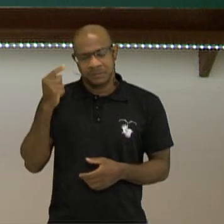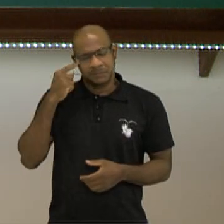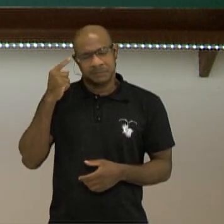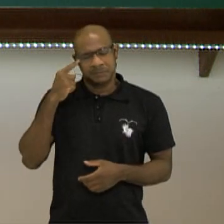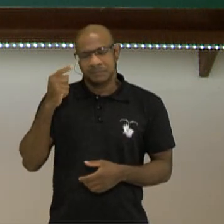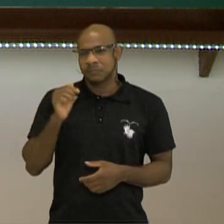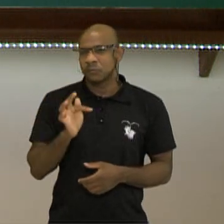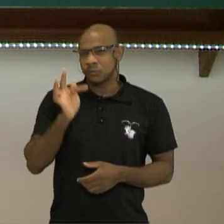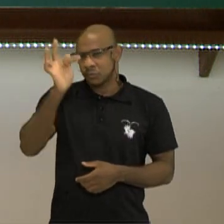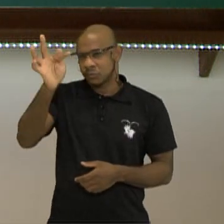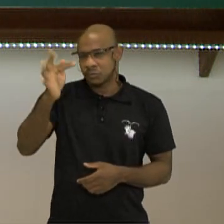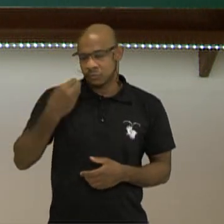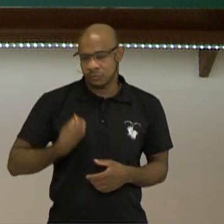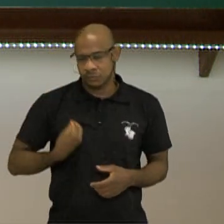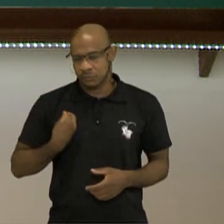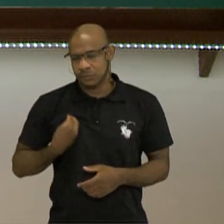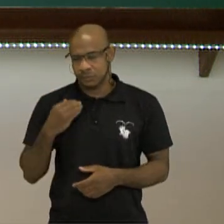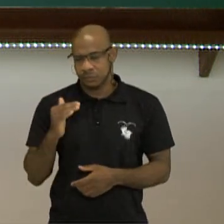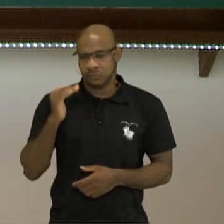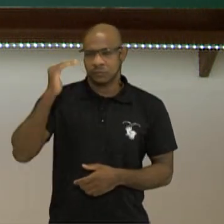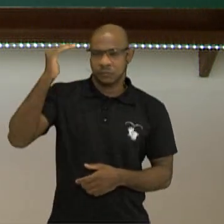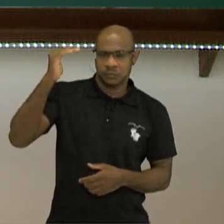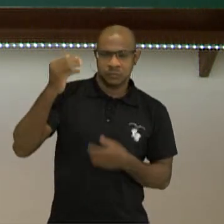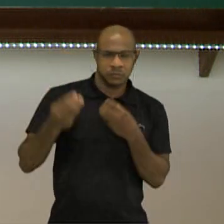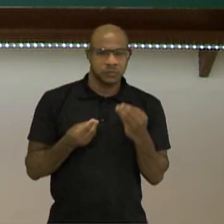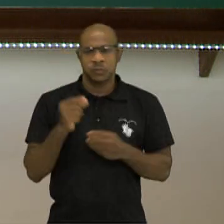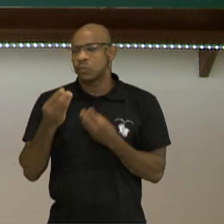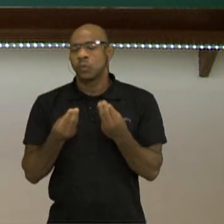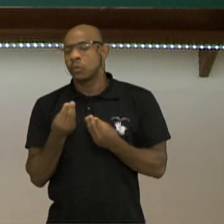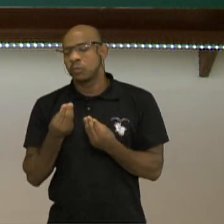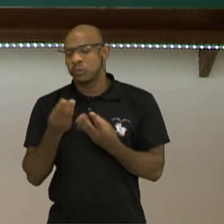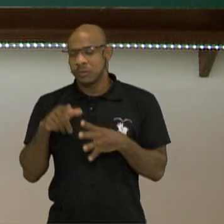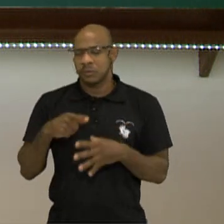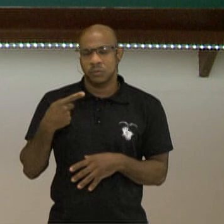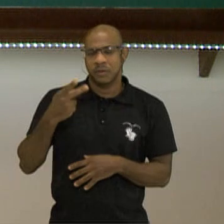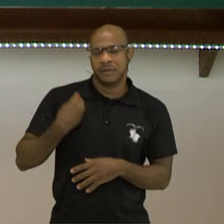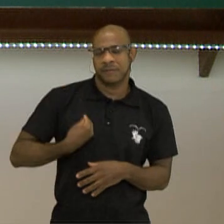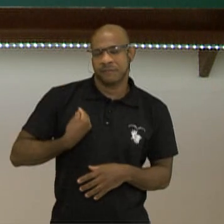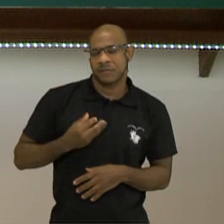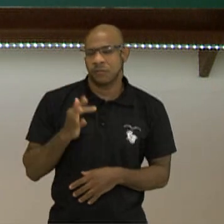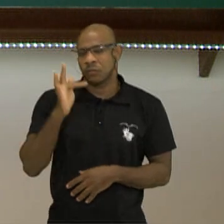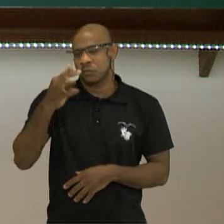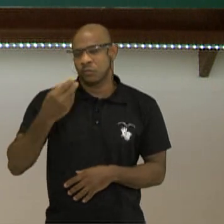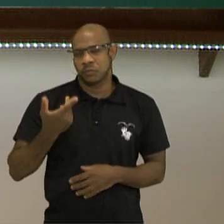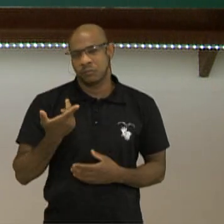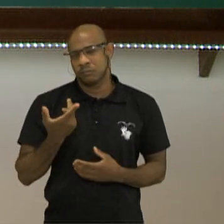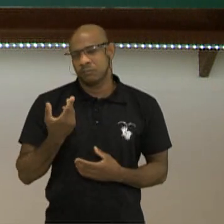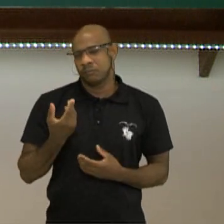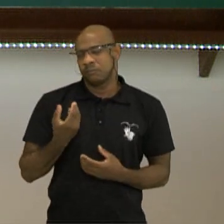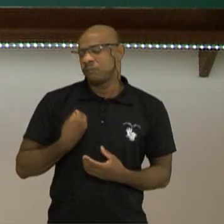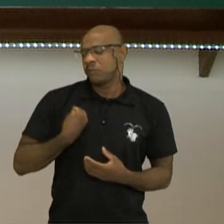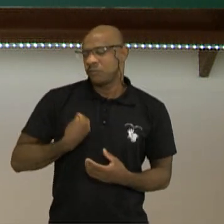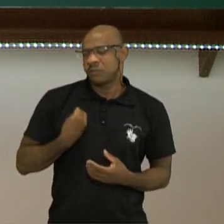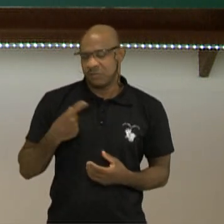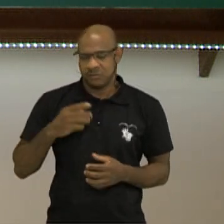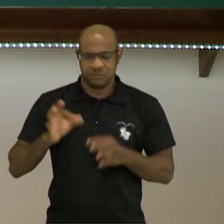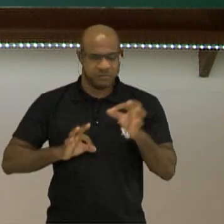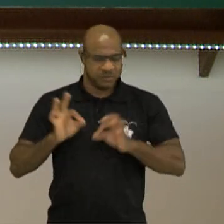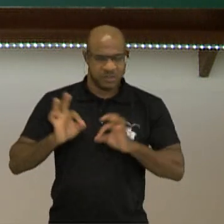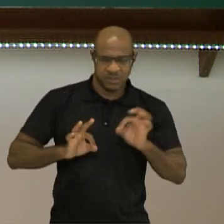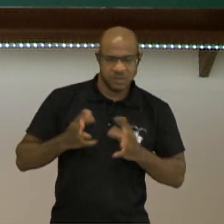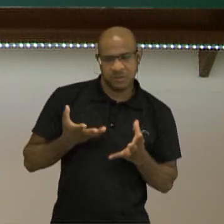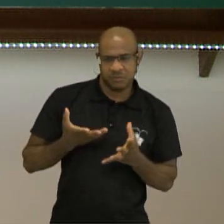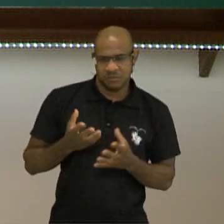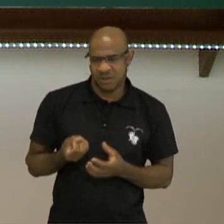sobre a sua vida adulta? Como que você pensa que vai ser a sua vida? Você vai ser uma pessoa que vai viajar bastante,